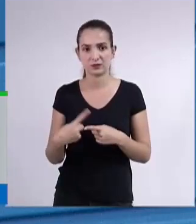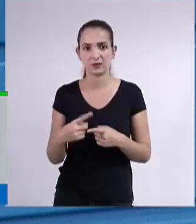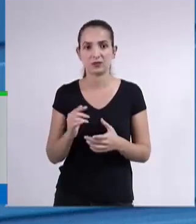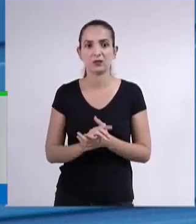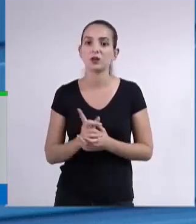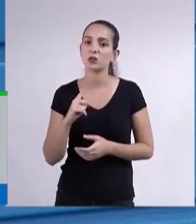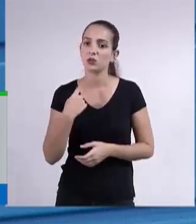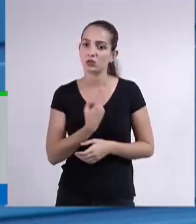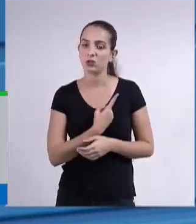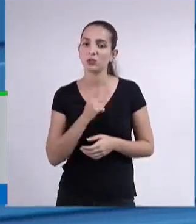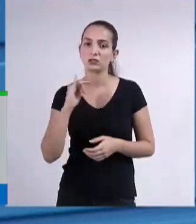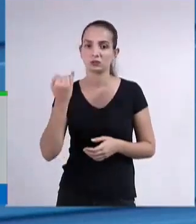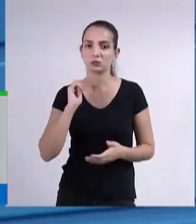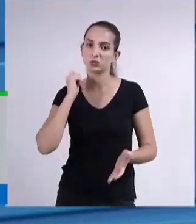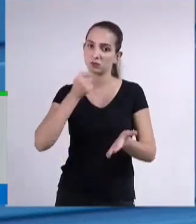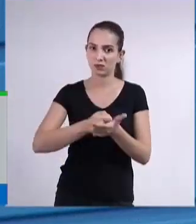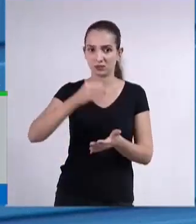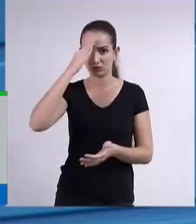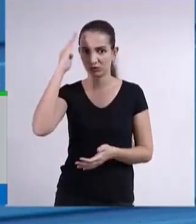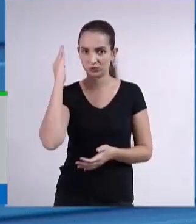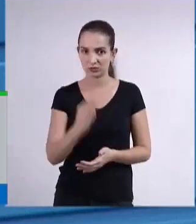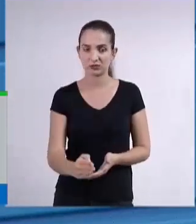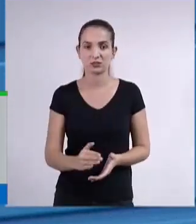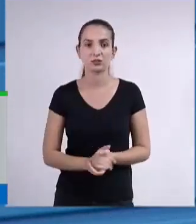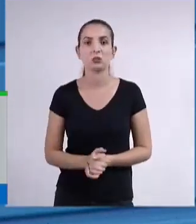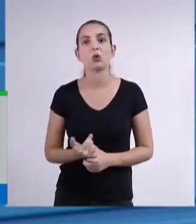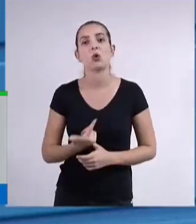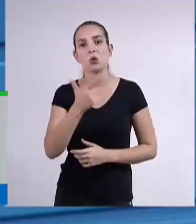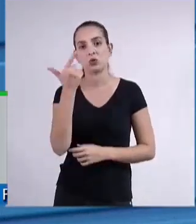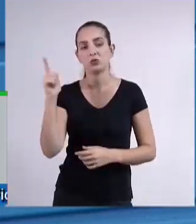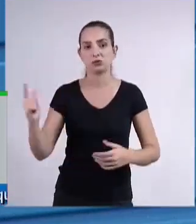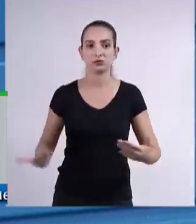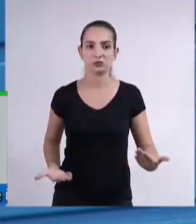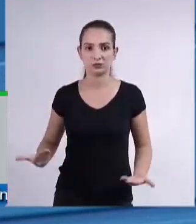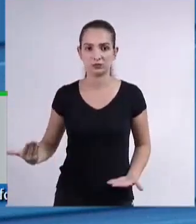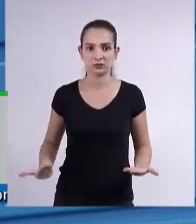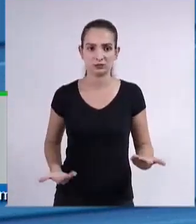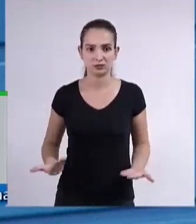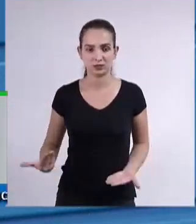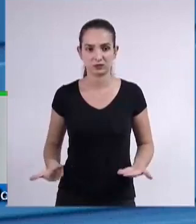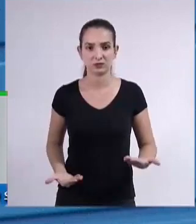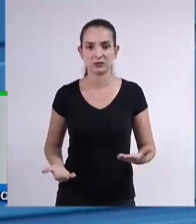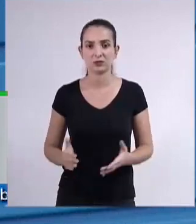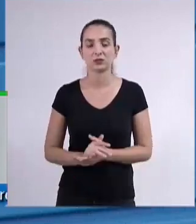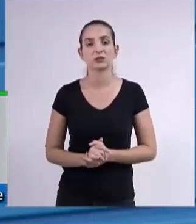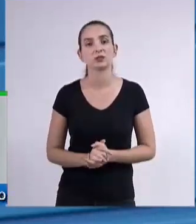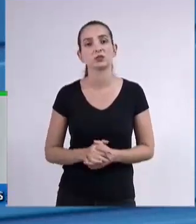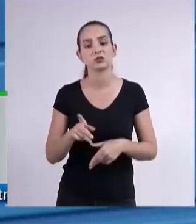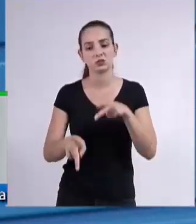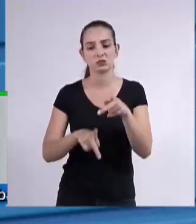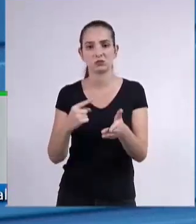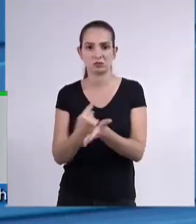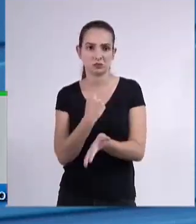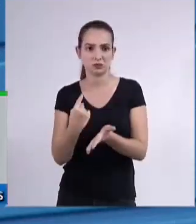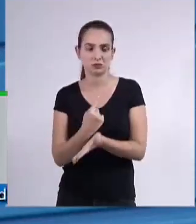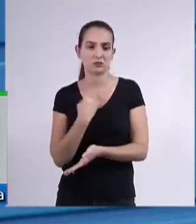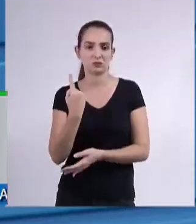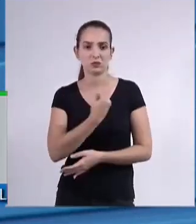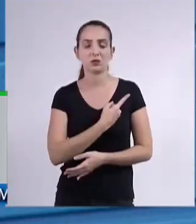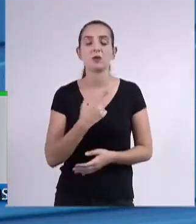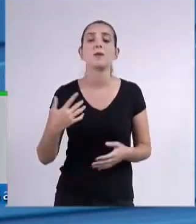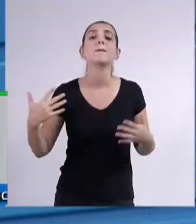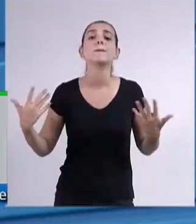nós pagamos imposto direto em encargos, outros serviços. Como assim? Olha o questionamento que a população faz para a gente. Por